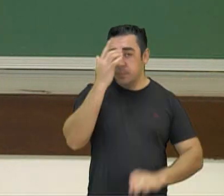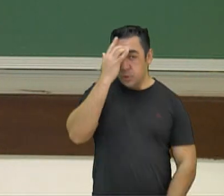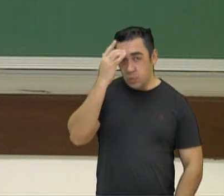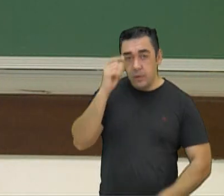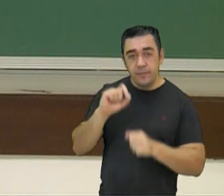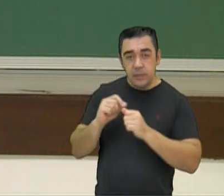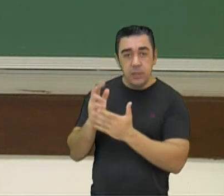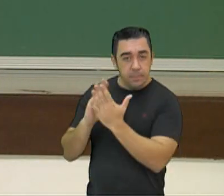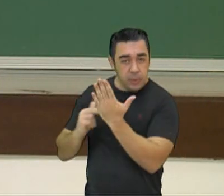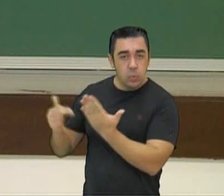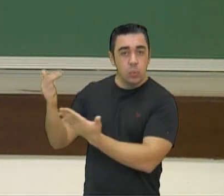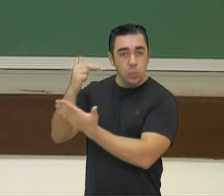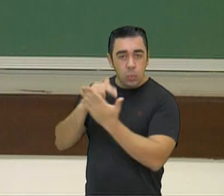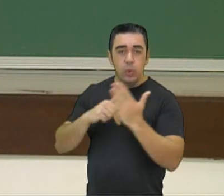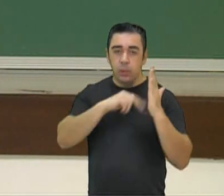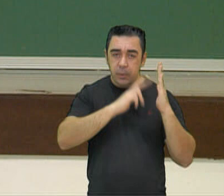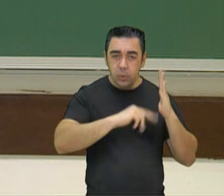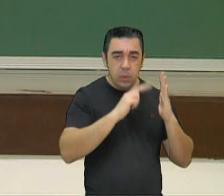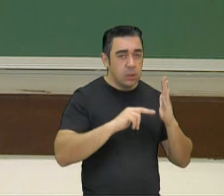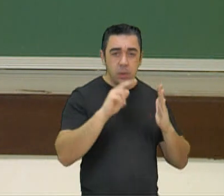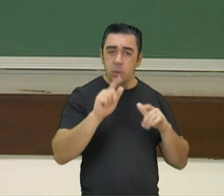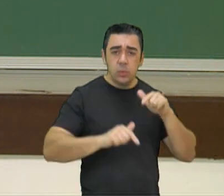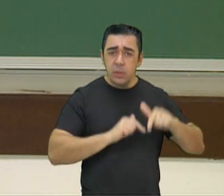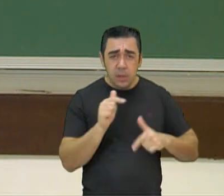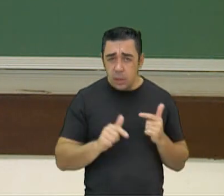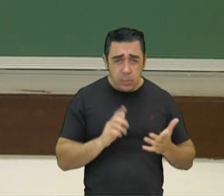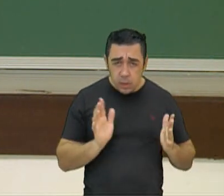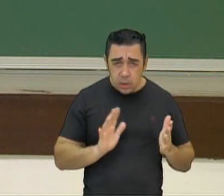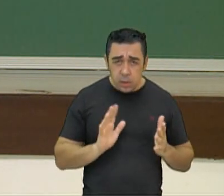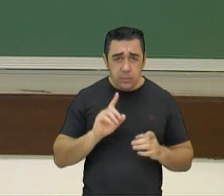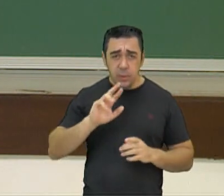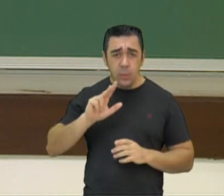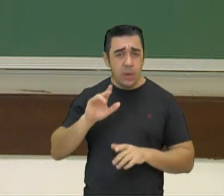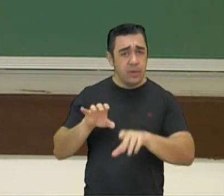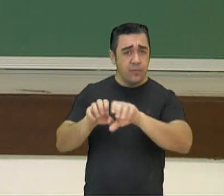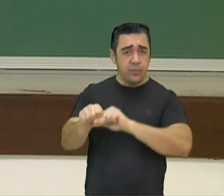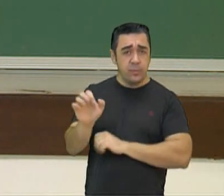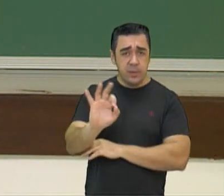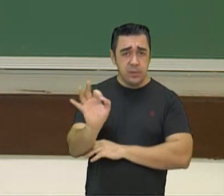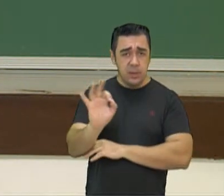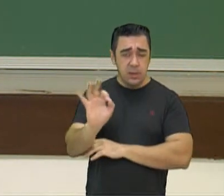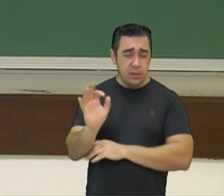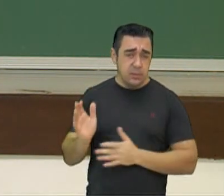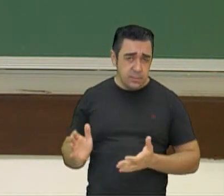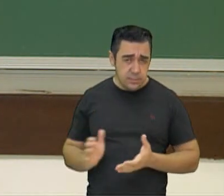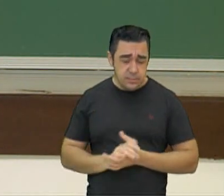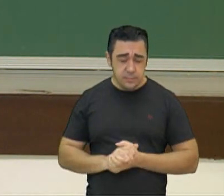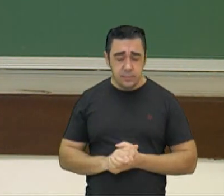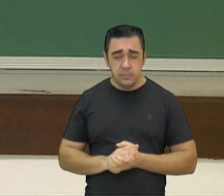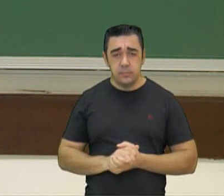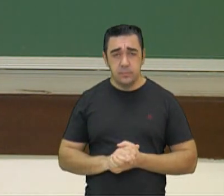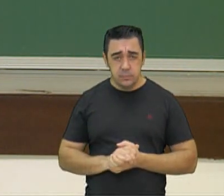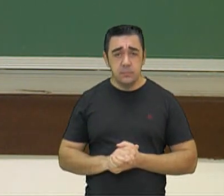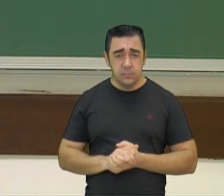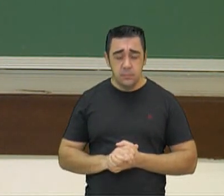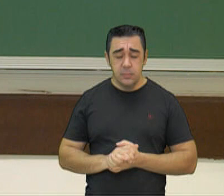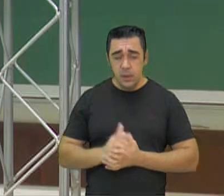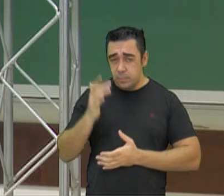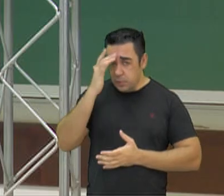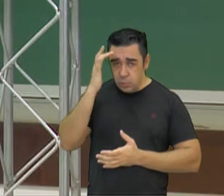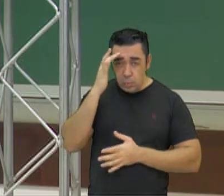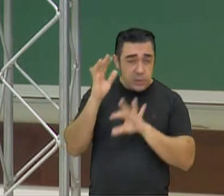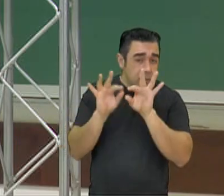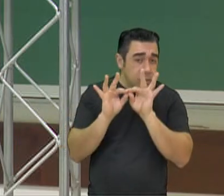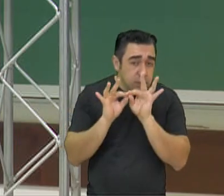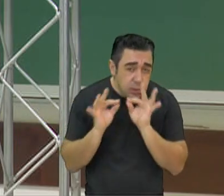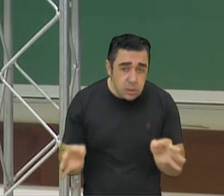não trabalhavam nas primeiras representações de arte. O certo é a letra B. Sim, era feita